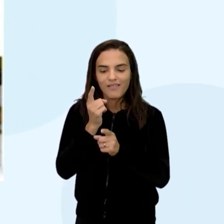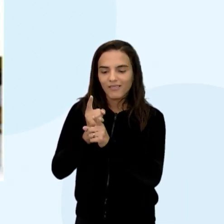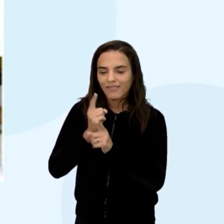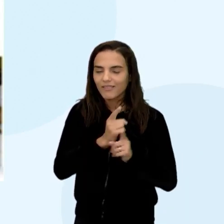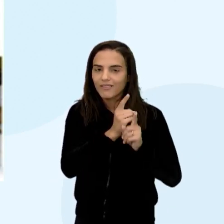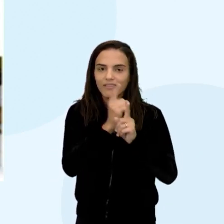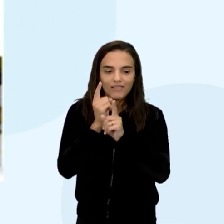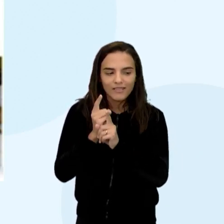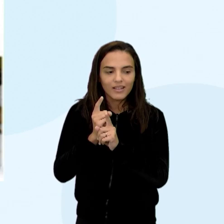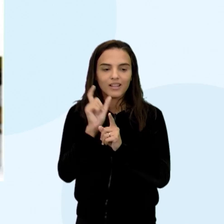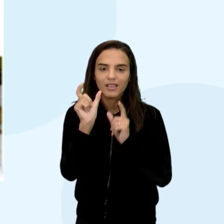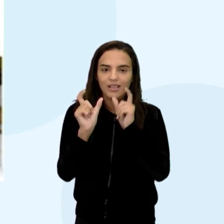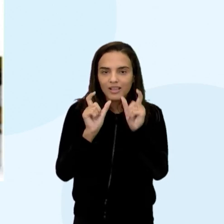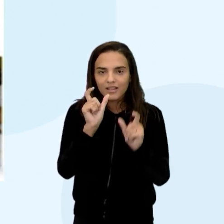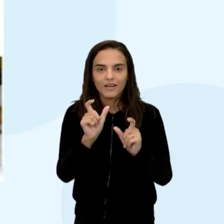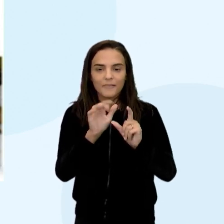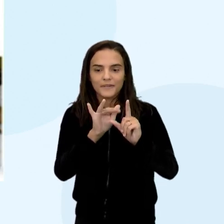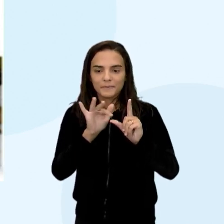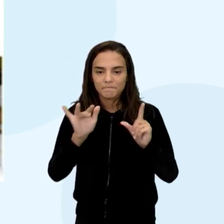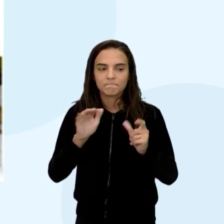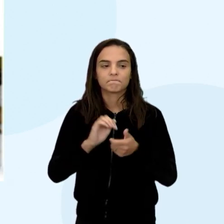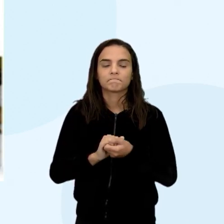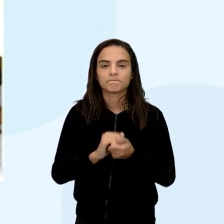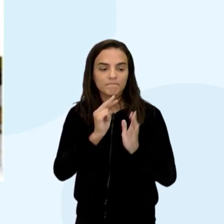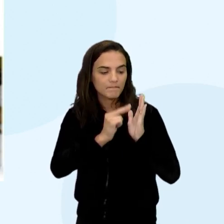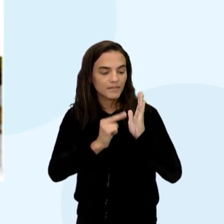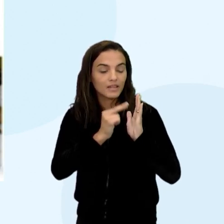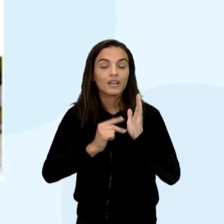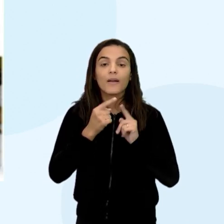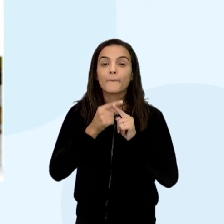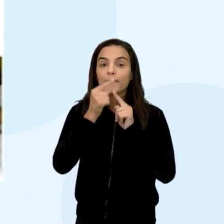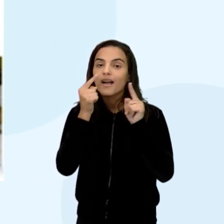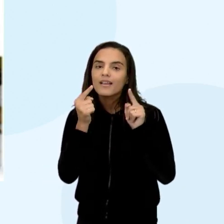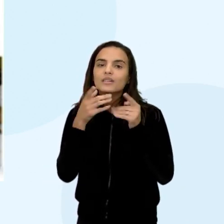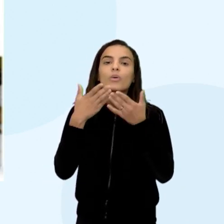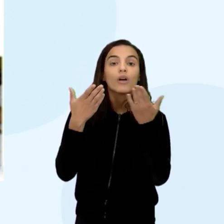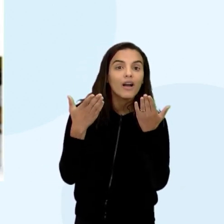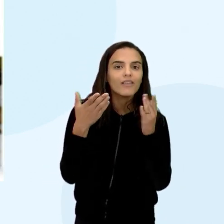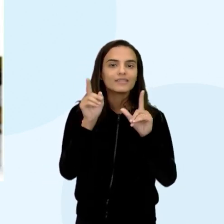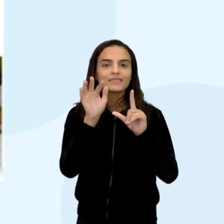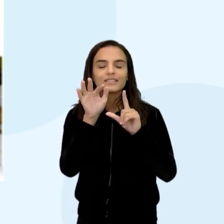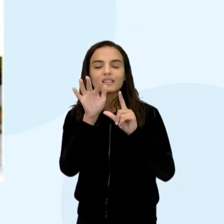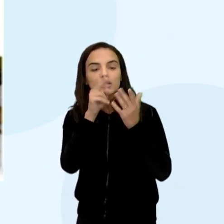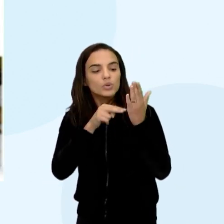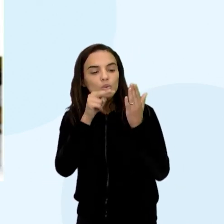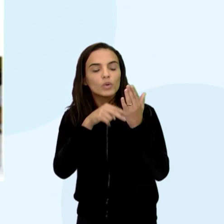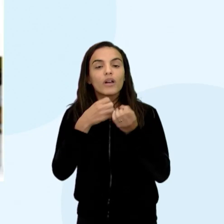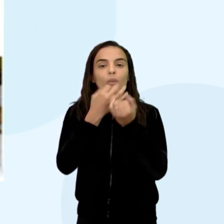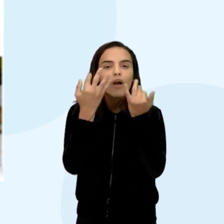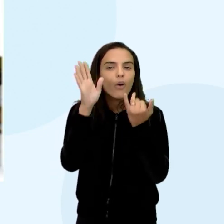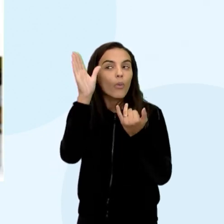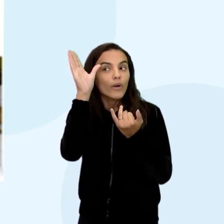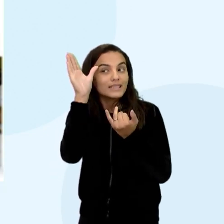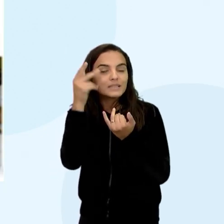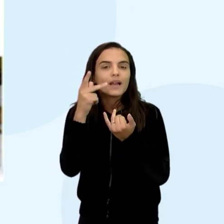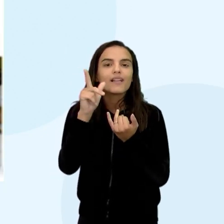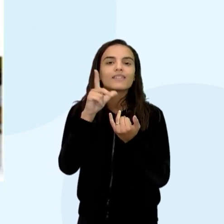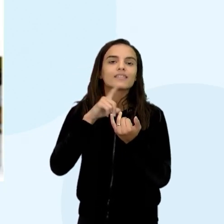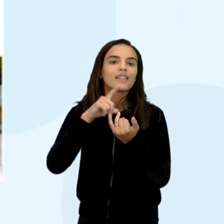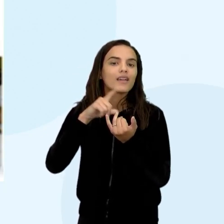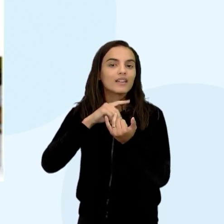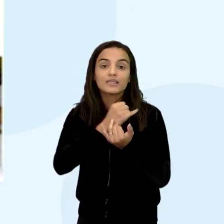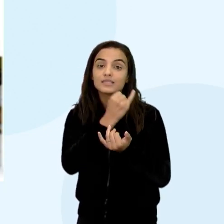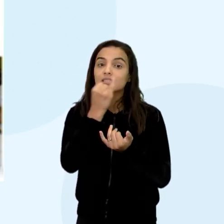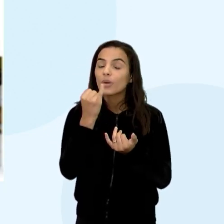identificar a letra, já consegue identificar a sílaba, já está na leitura. Mas que nível de leitura ele está? Qual conhecimento ele tem? Se eu